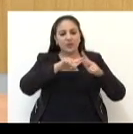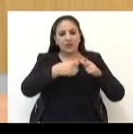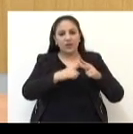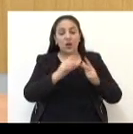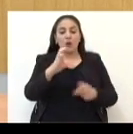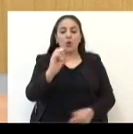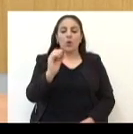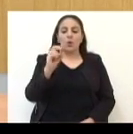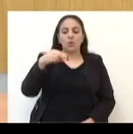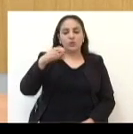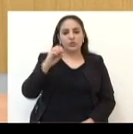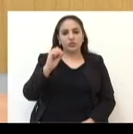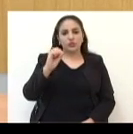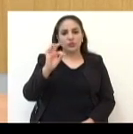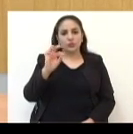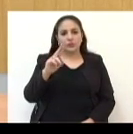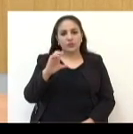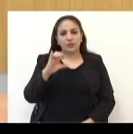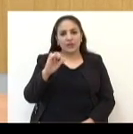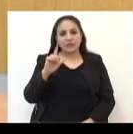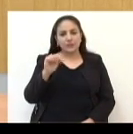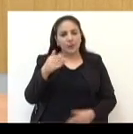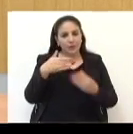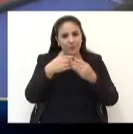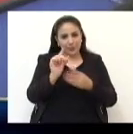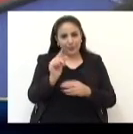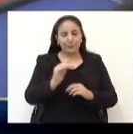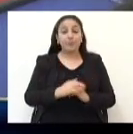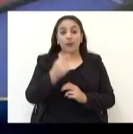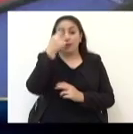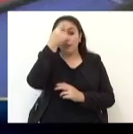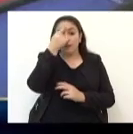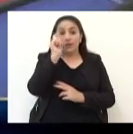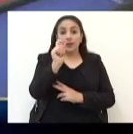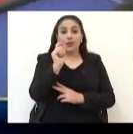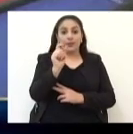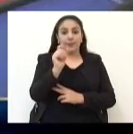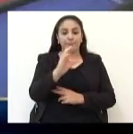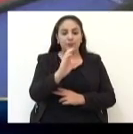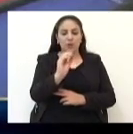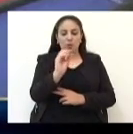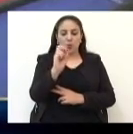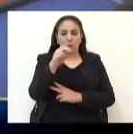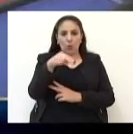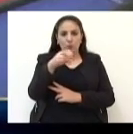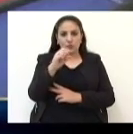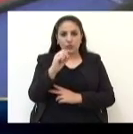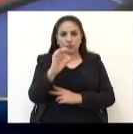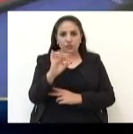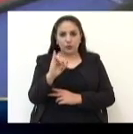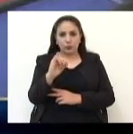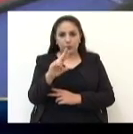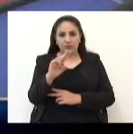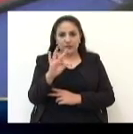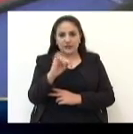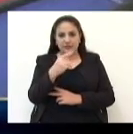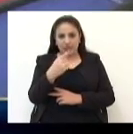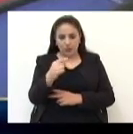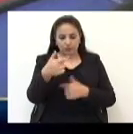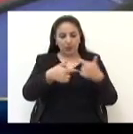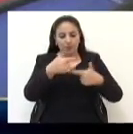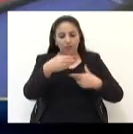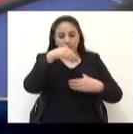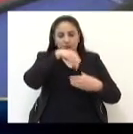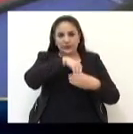do constitucionalismo. Acompanhe um trecho. A ideia é que as constituições ainda trabalhem dentro do